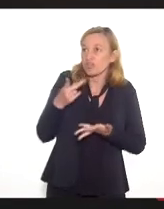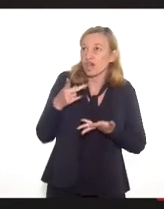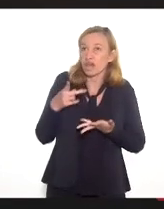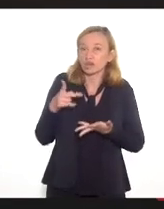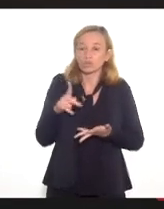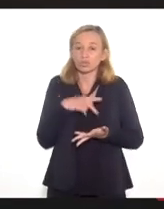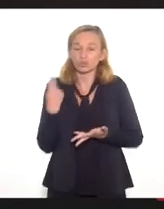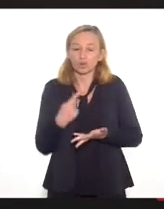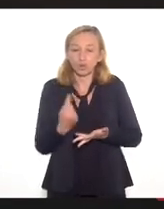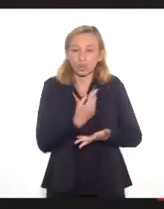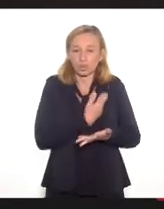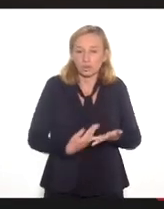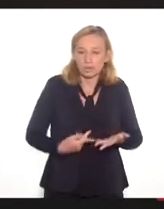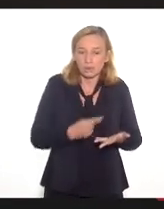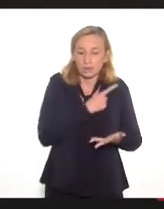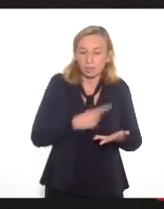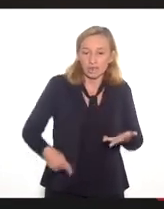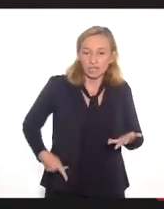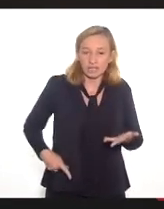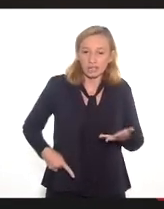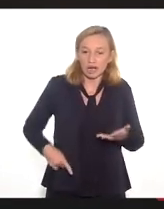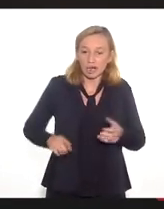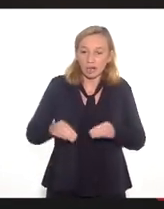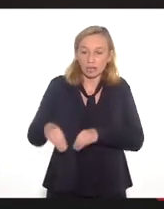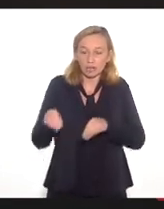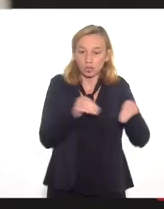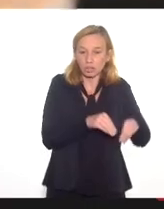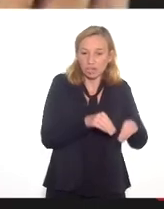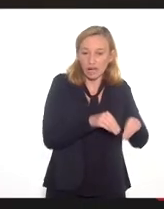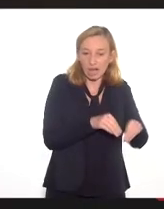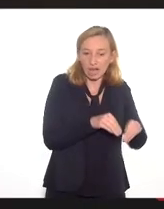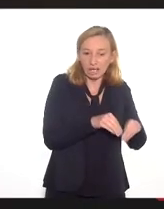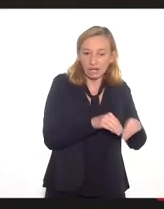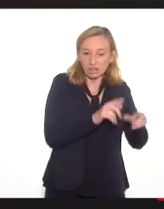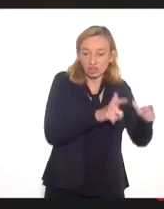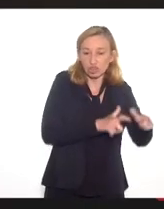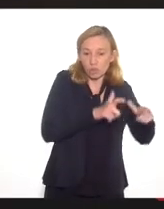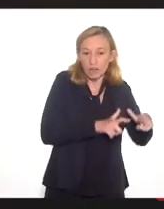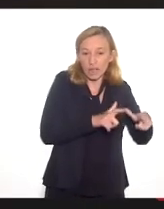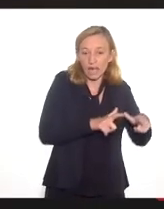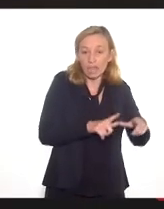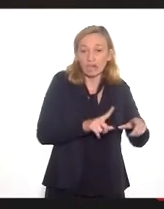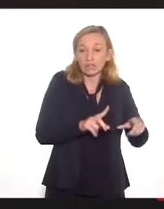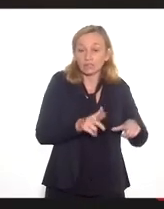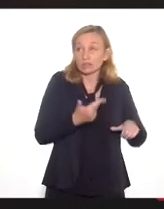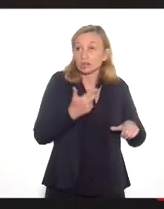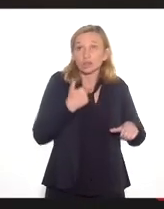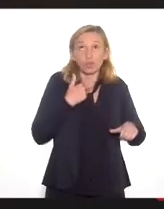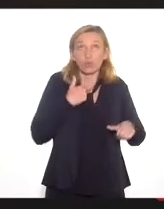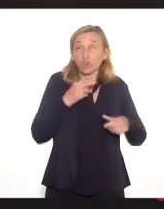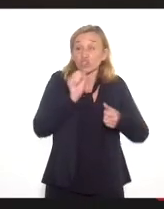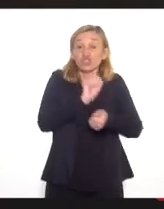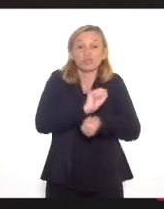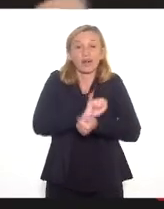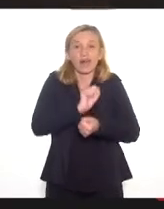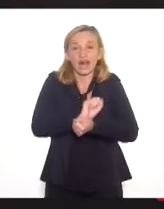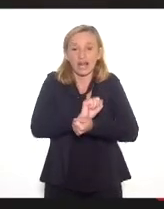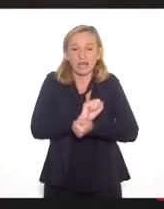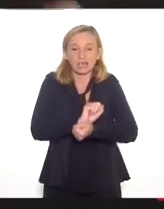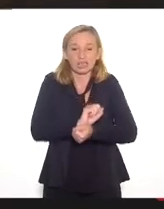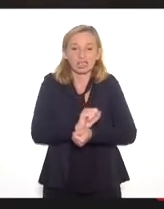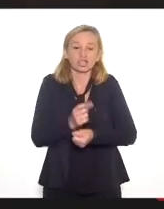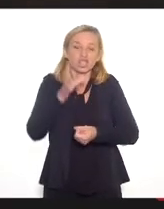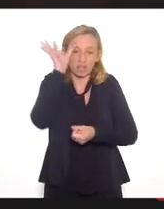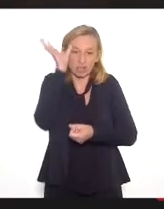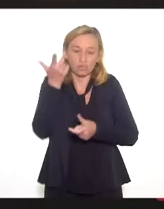nosso presidente mudar de rebanho e coisas desse tipo alucinações desse tipo a gente não pode esperar que a gente vá